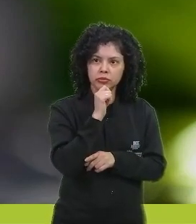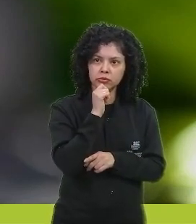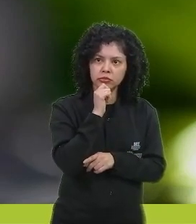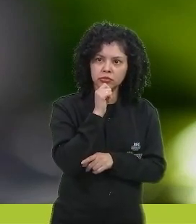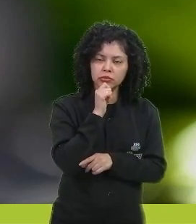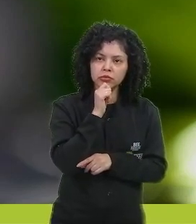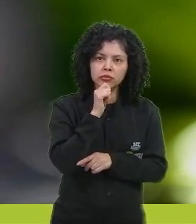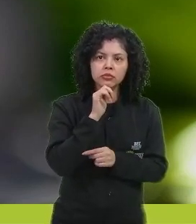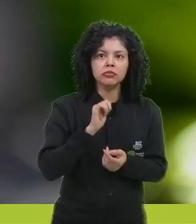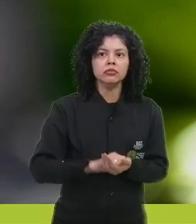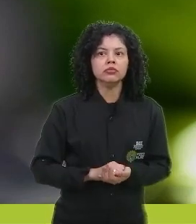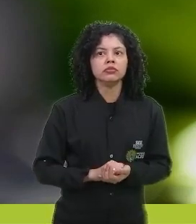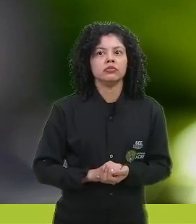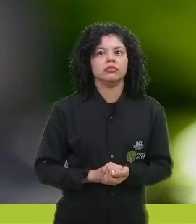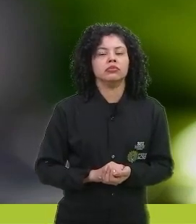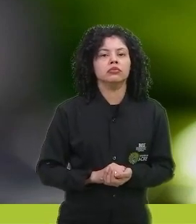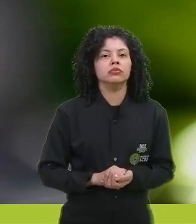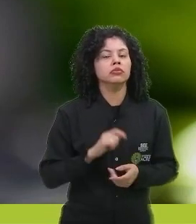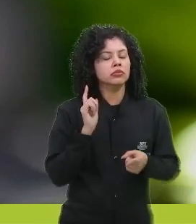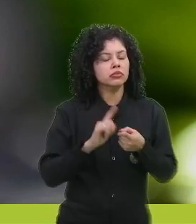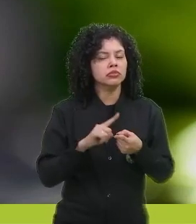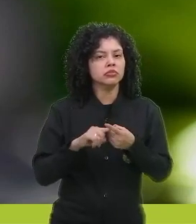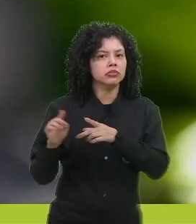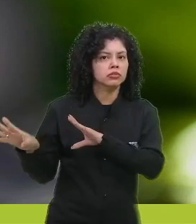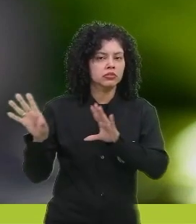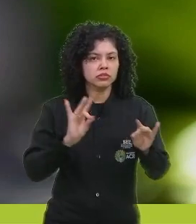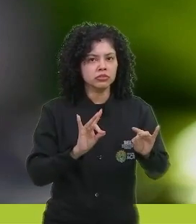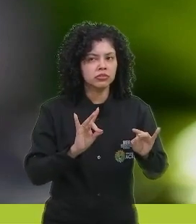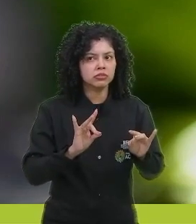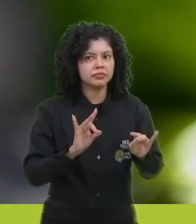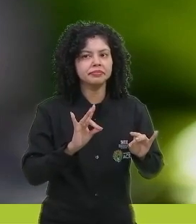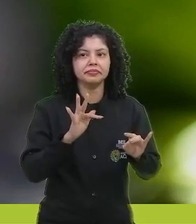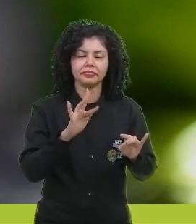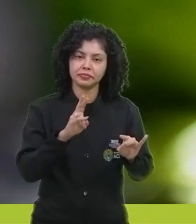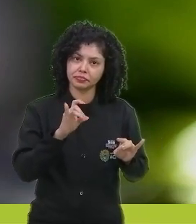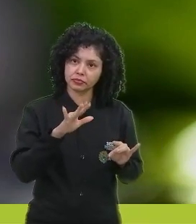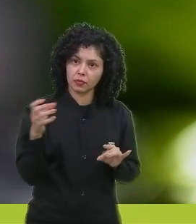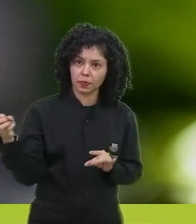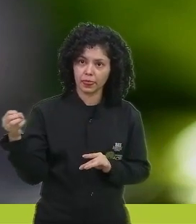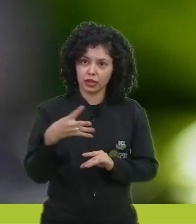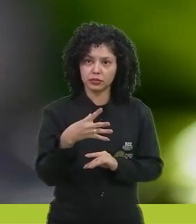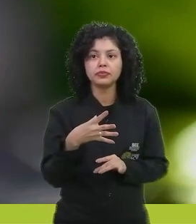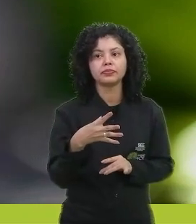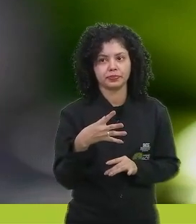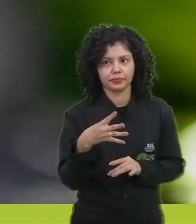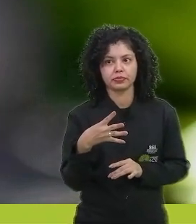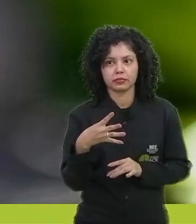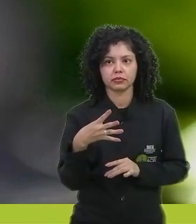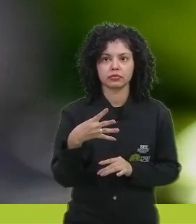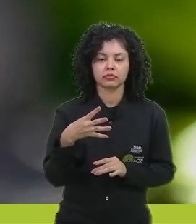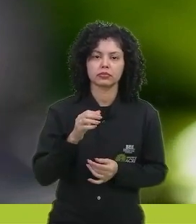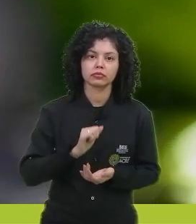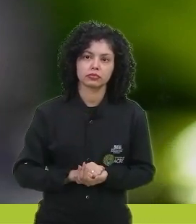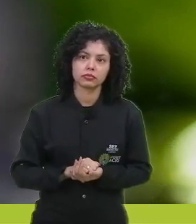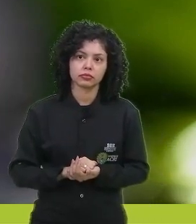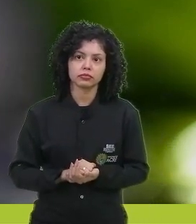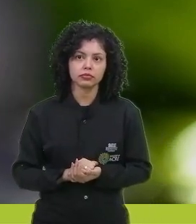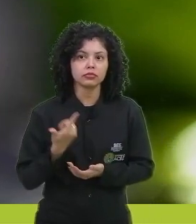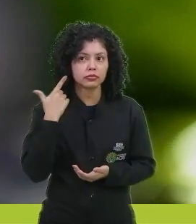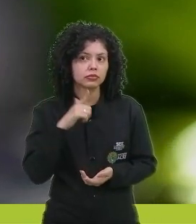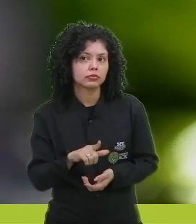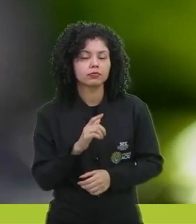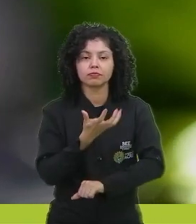é biocombustível porque ele vem de fontes renováveis, então, então eu tenho ali, eu